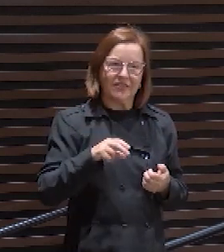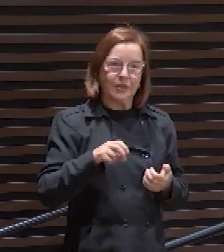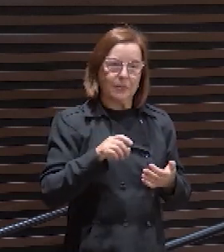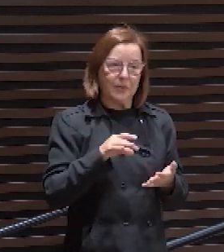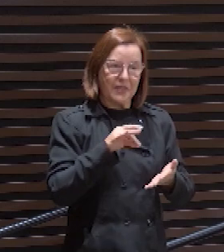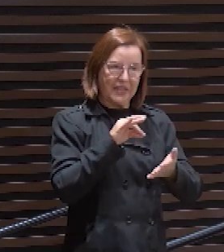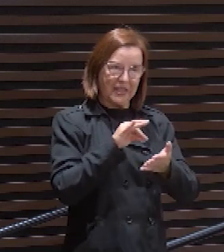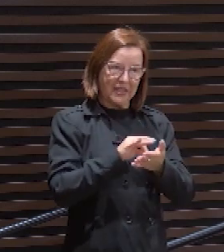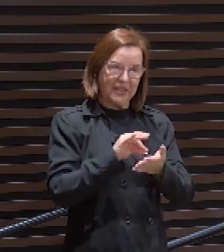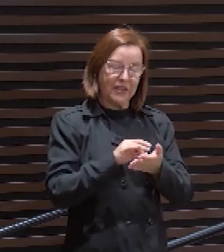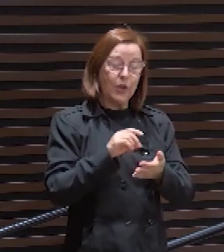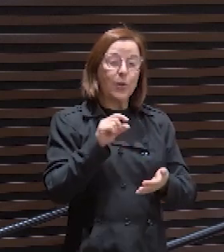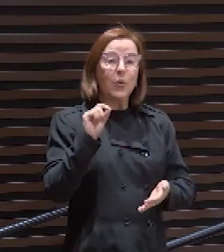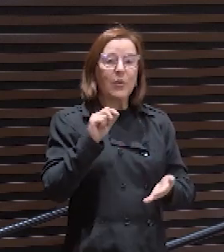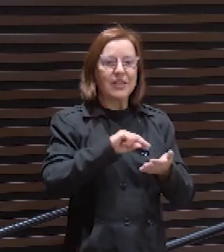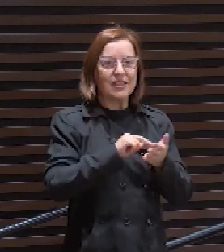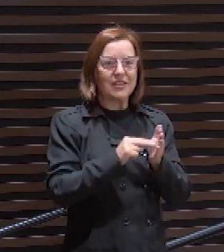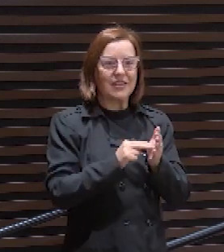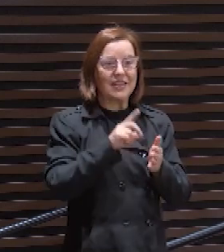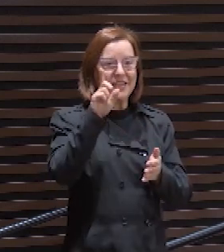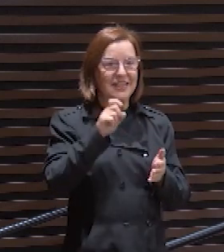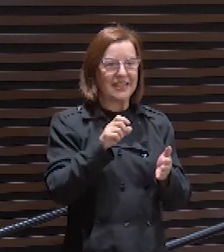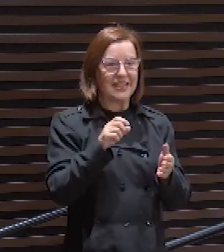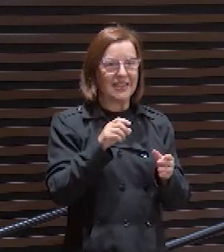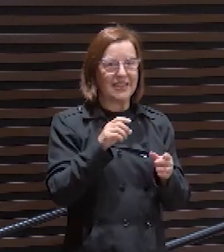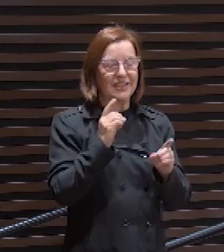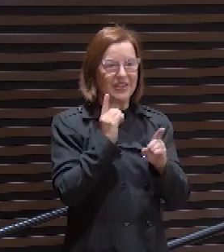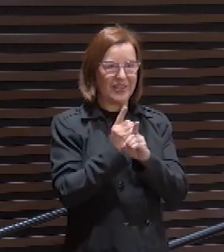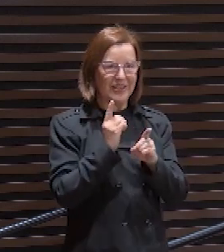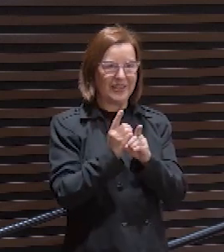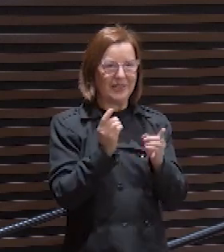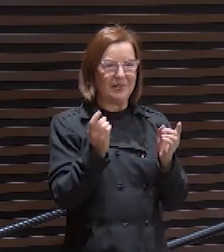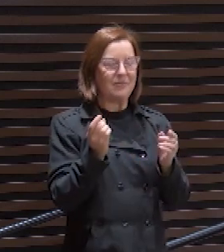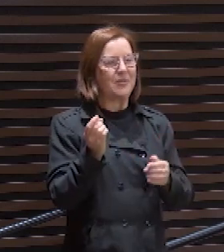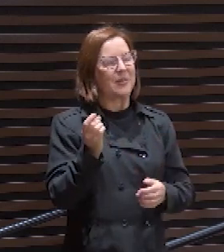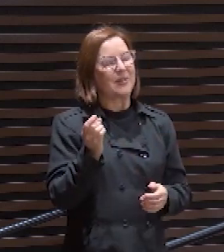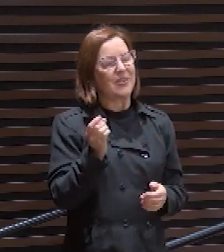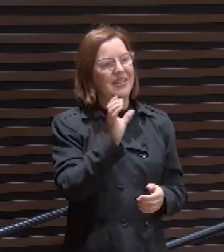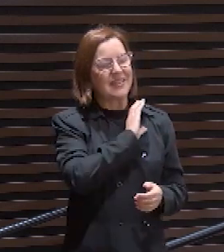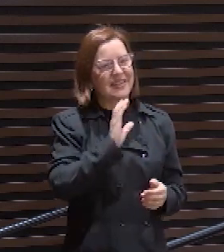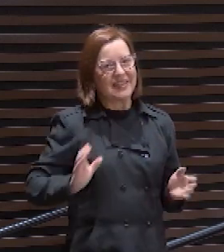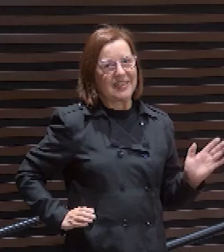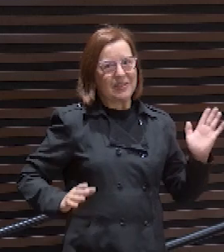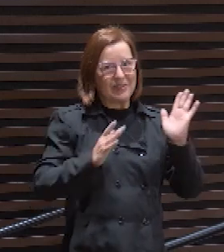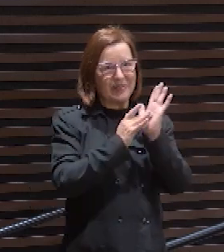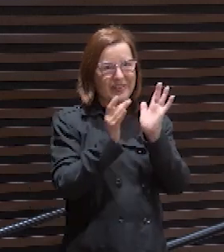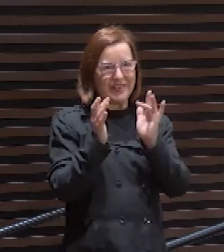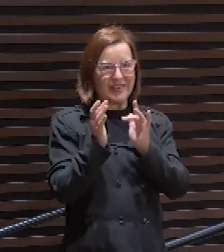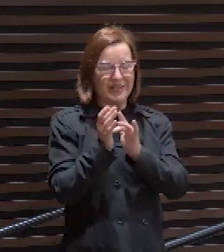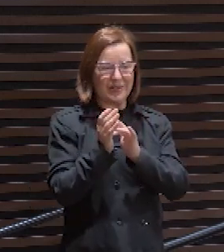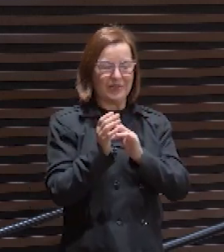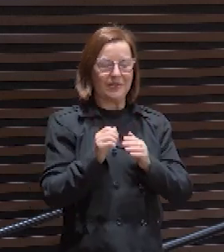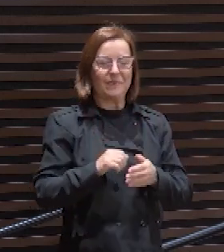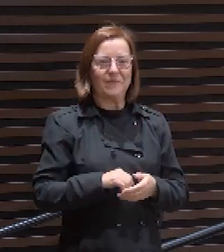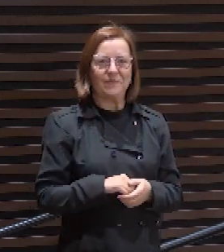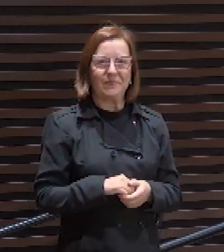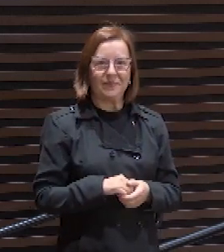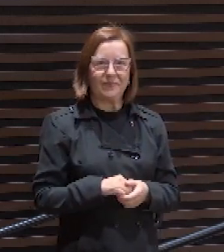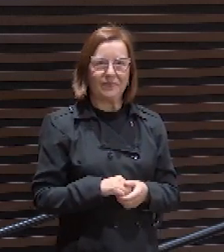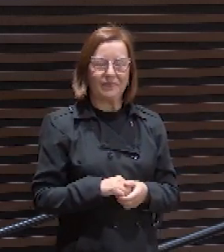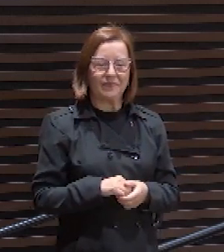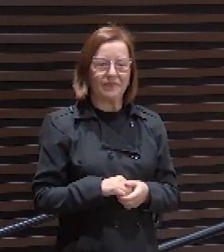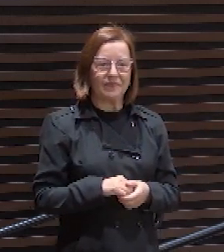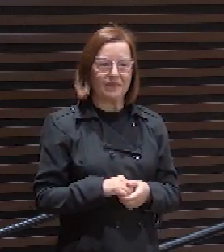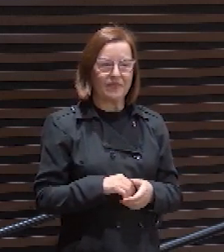ser um discípulo de Jesus, um discípulo de Cristo Jesus, algo sobre o qual todos nós somos chamados a ser.